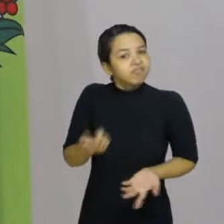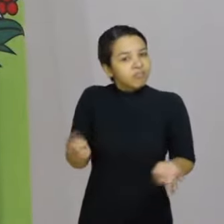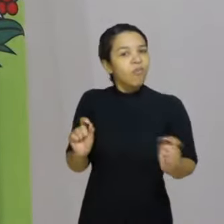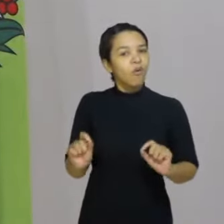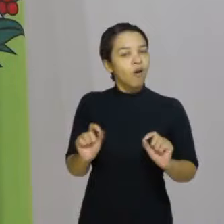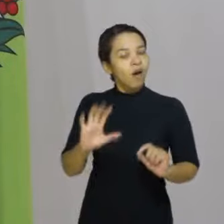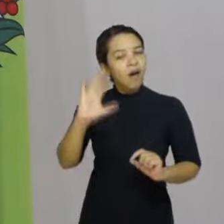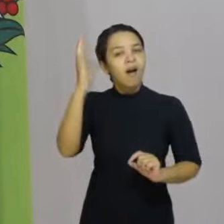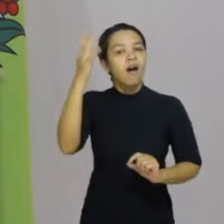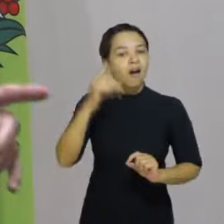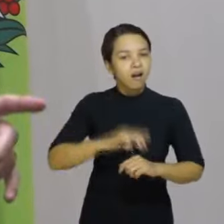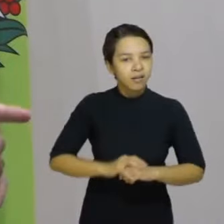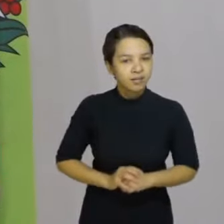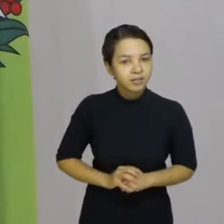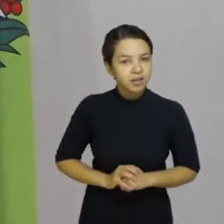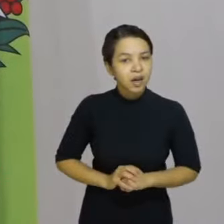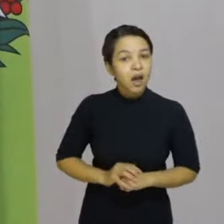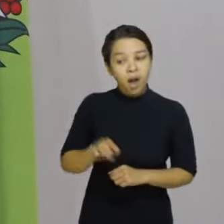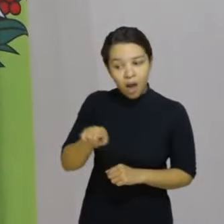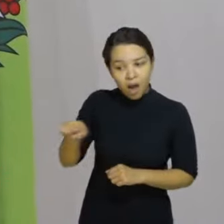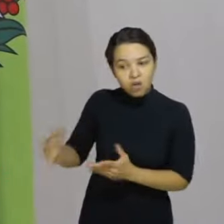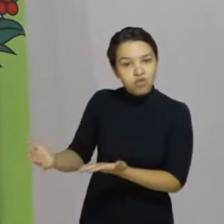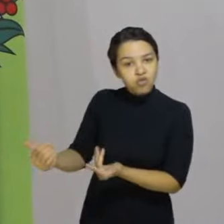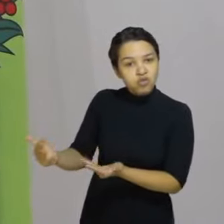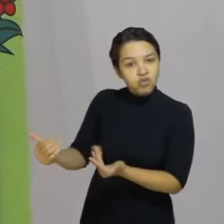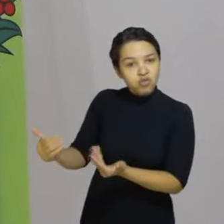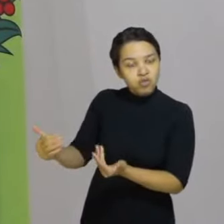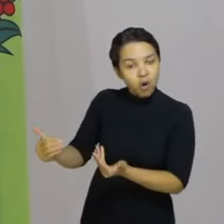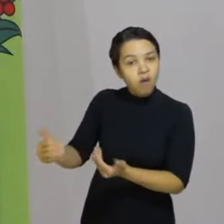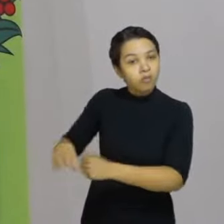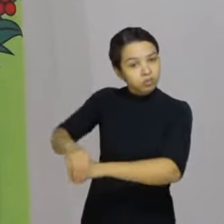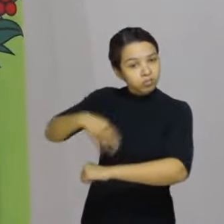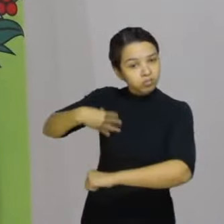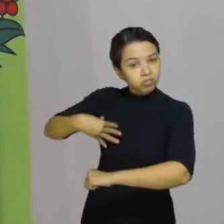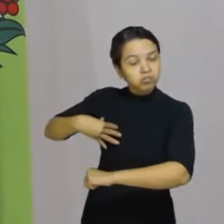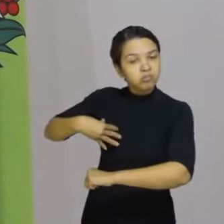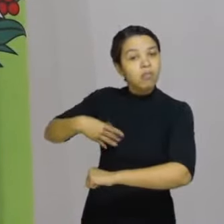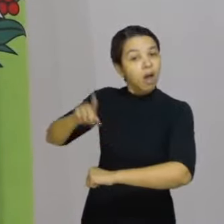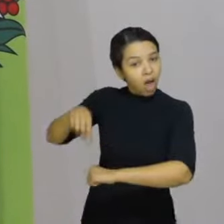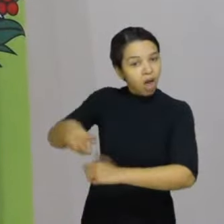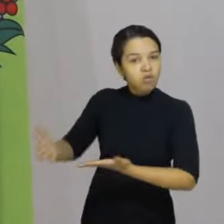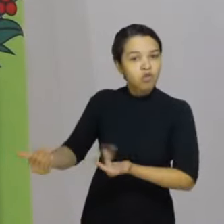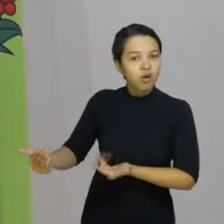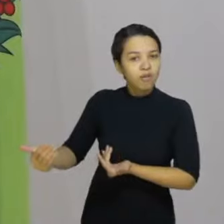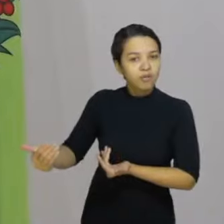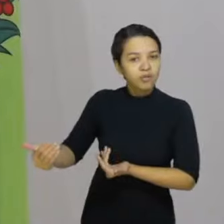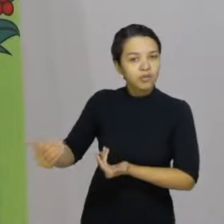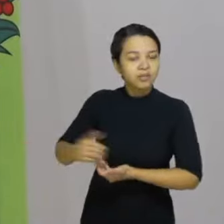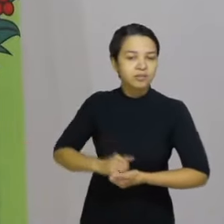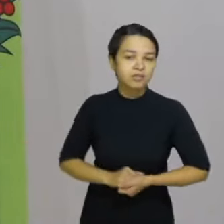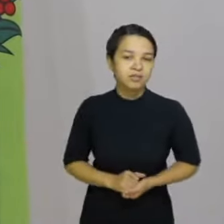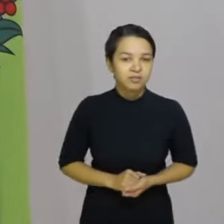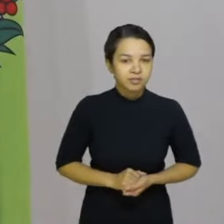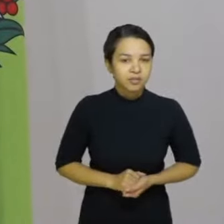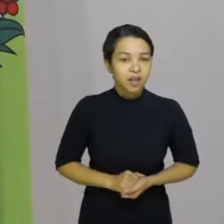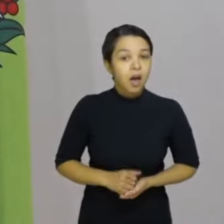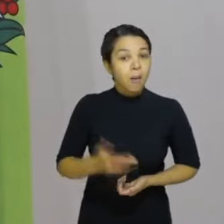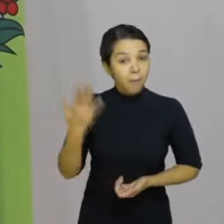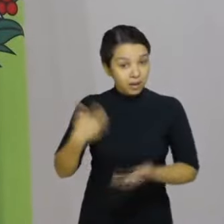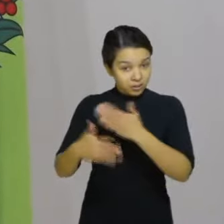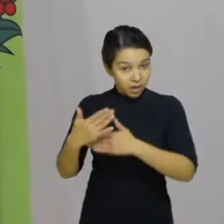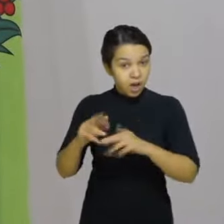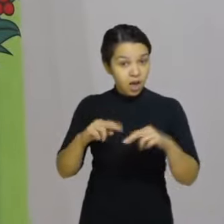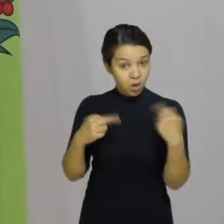e exatamente por jovens. Porque no ano passado, a reunião de todos os vereadores